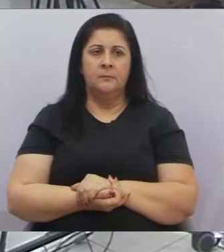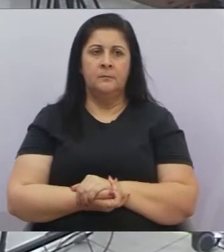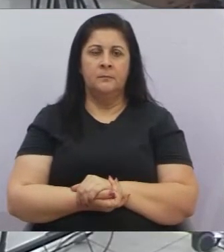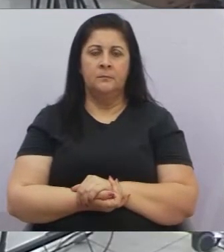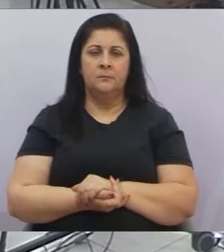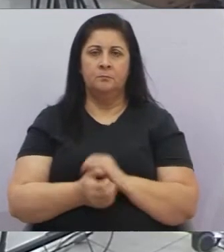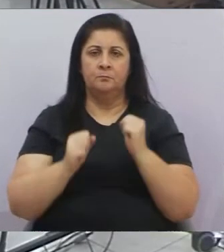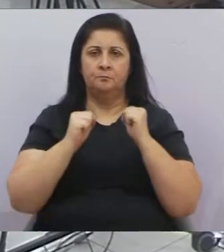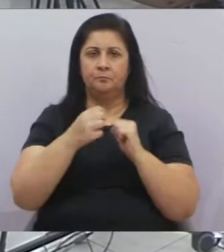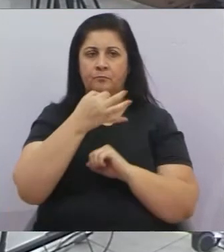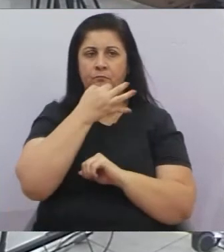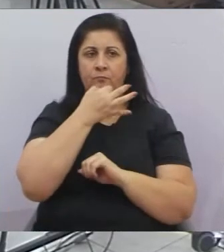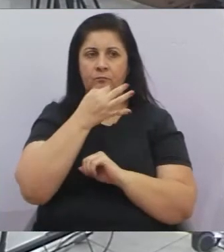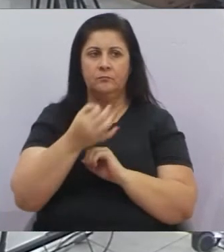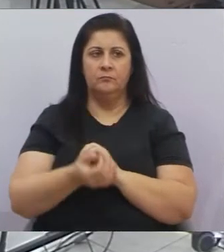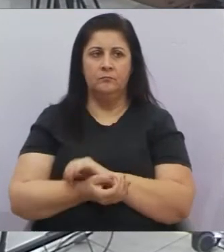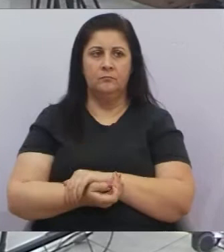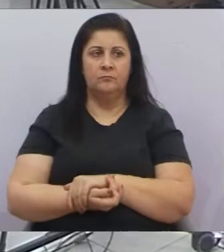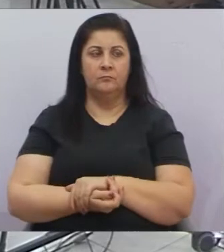O projeto continua em discussão.